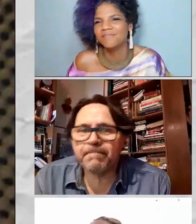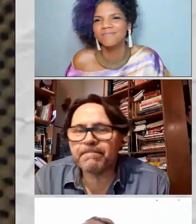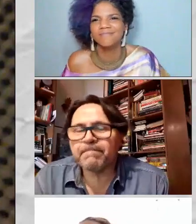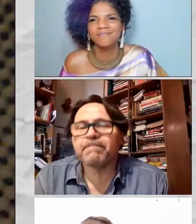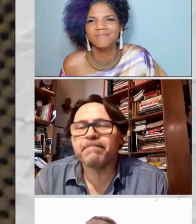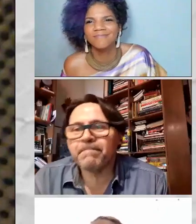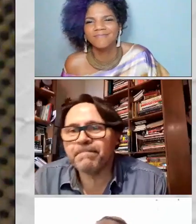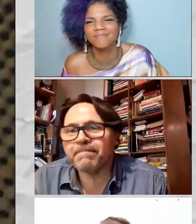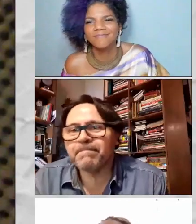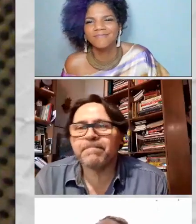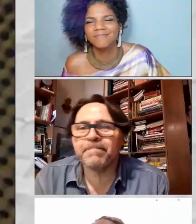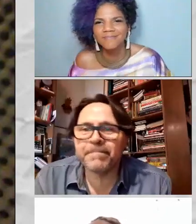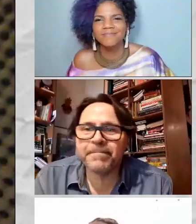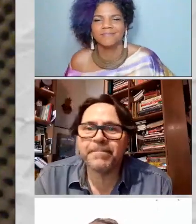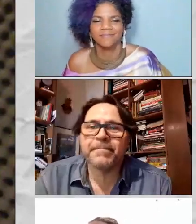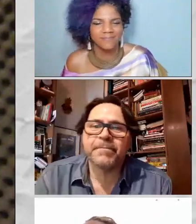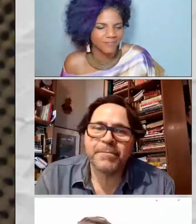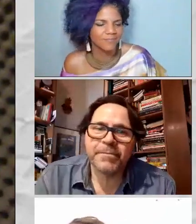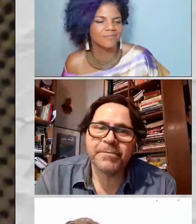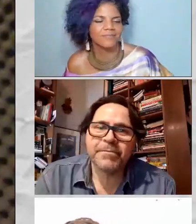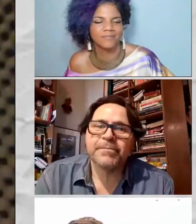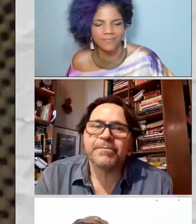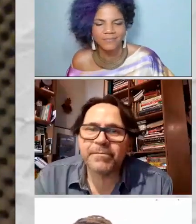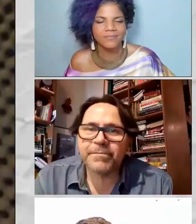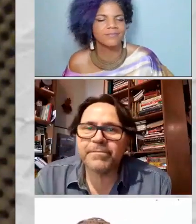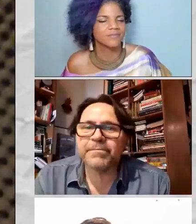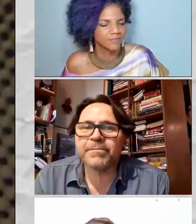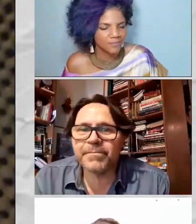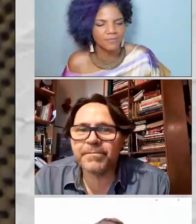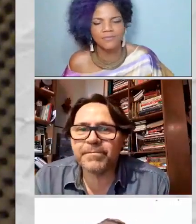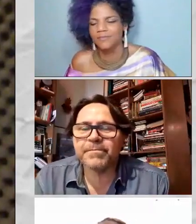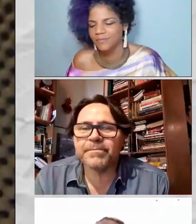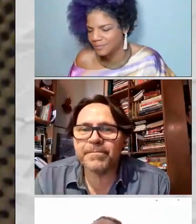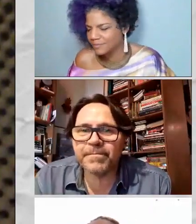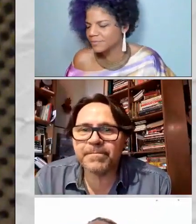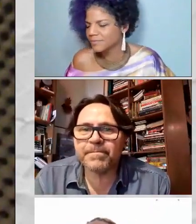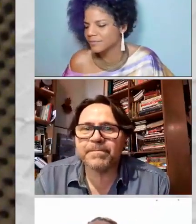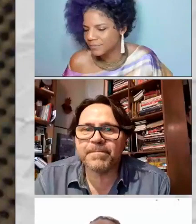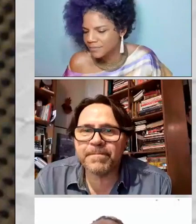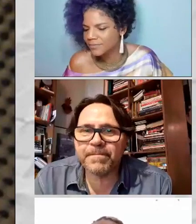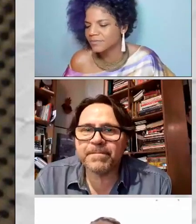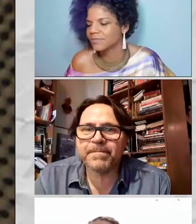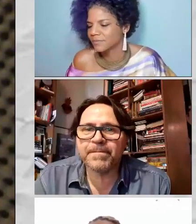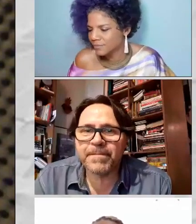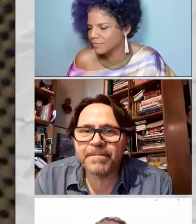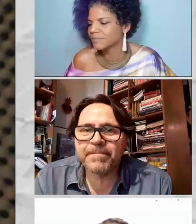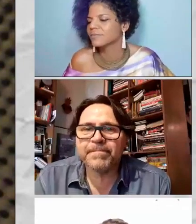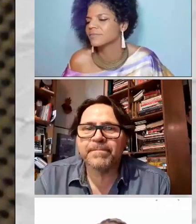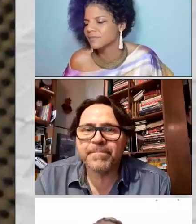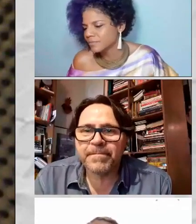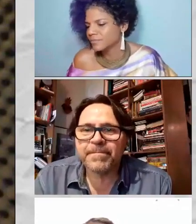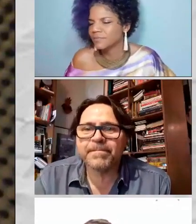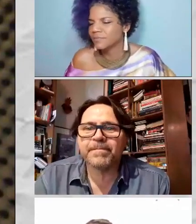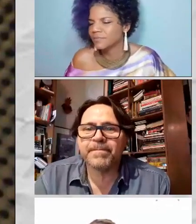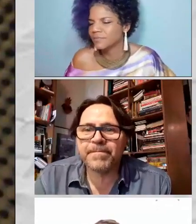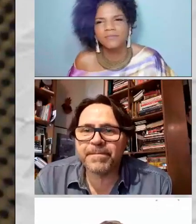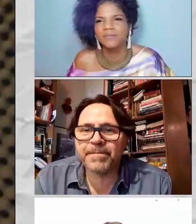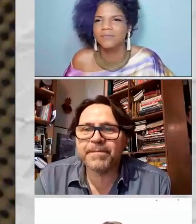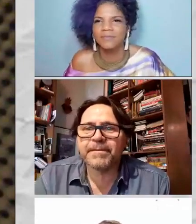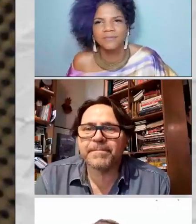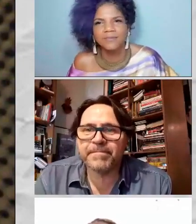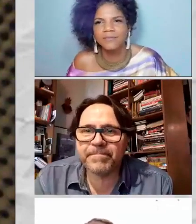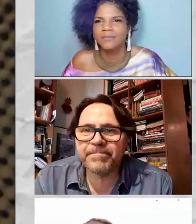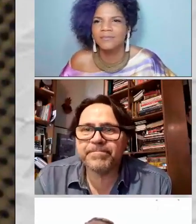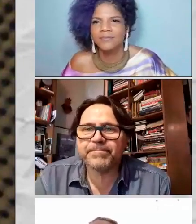abolição. Abolição, abolir essa careta que esconde a natureza